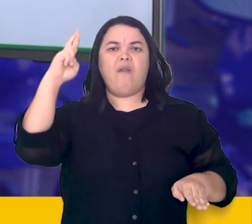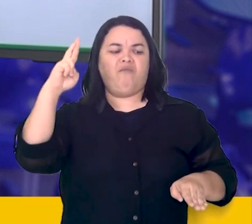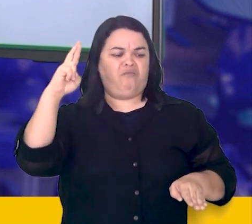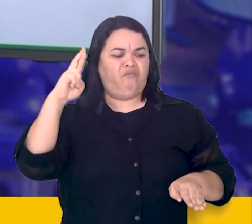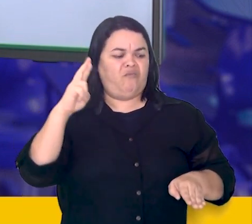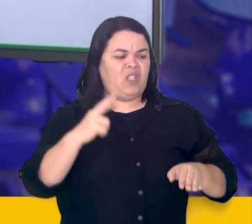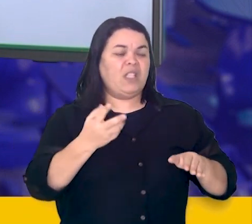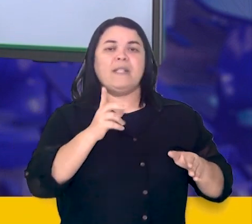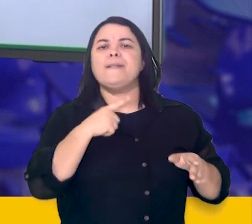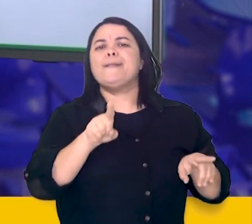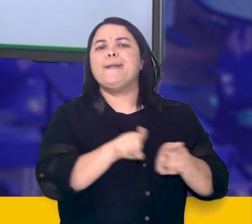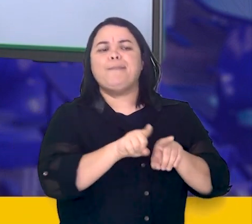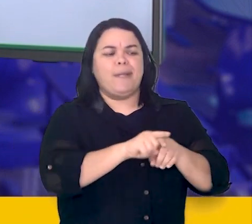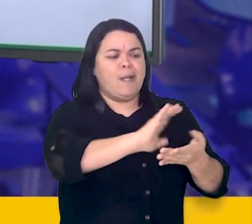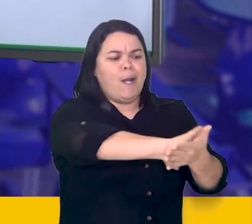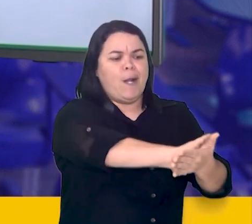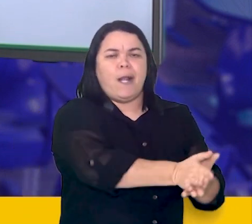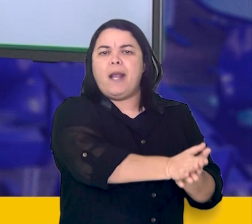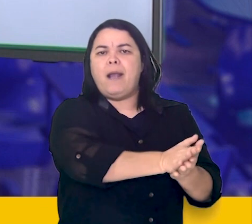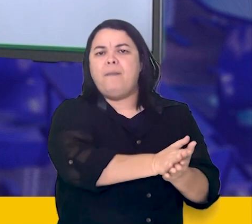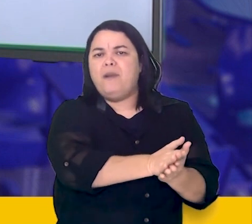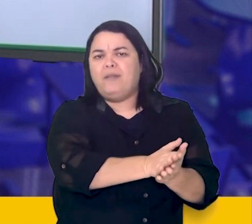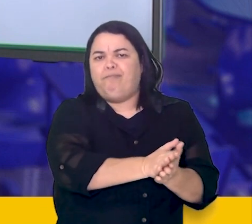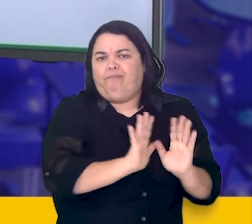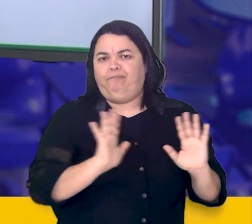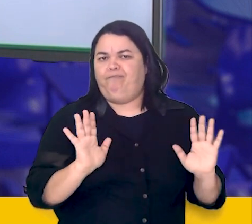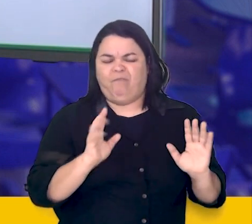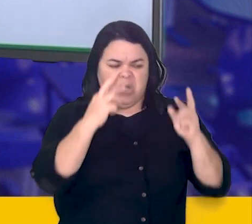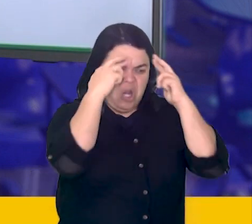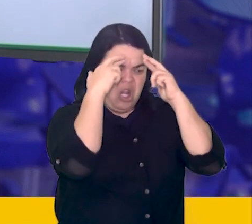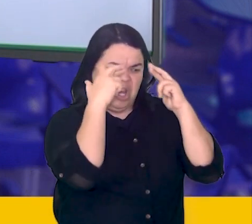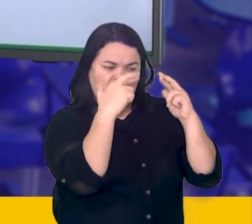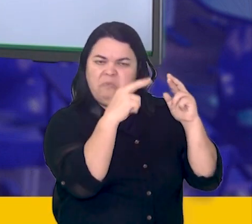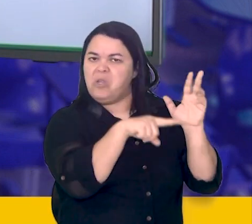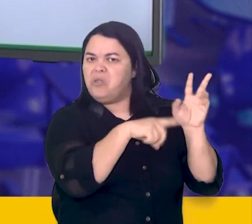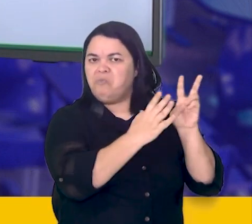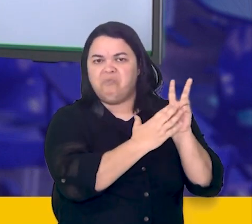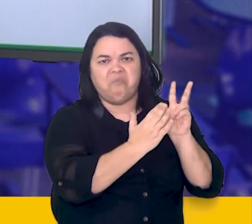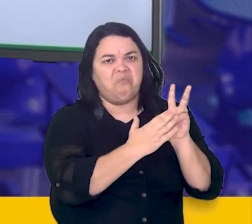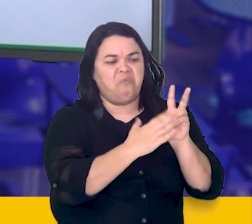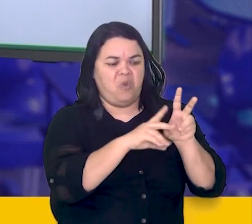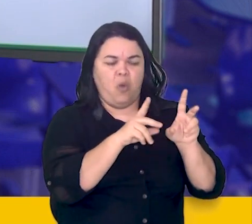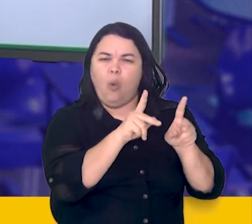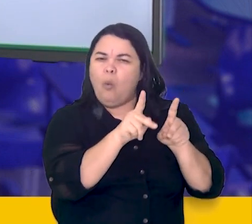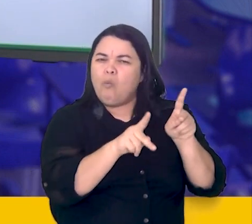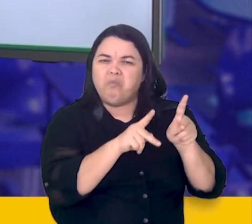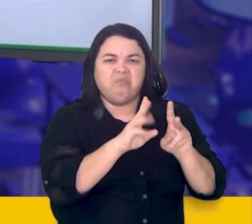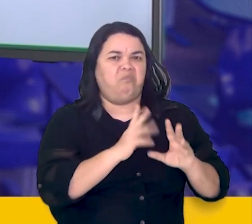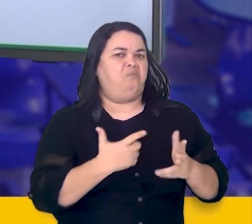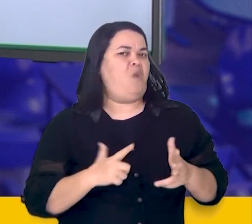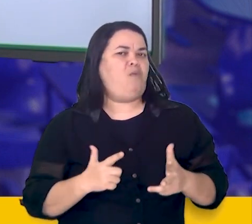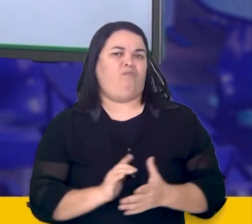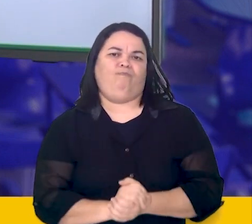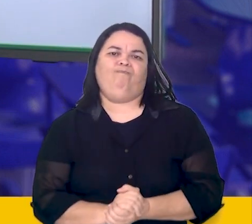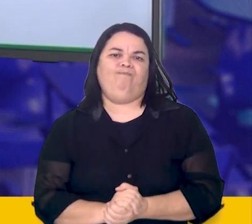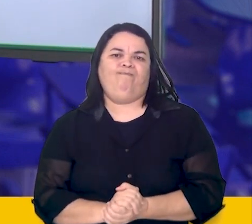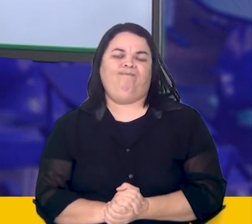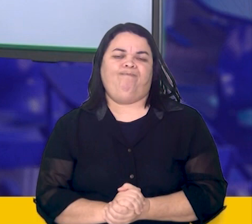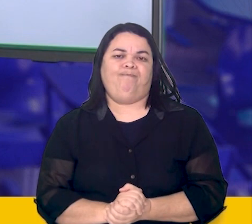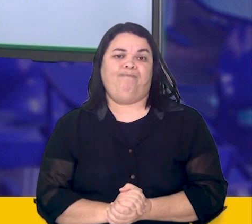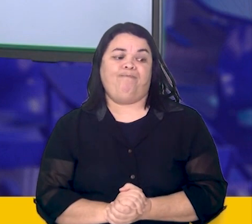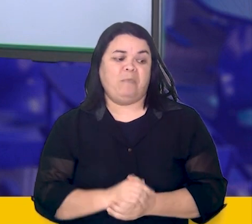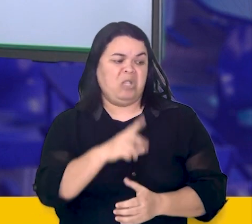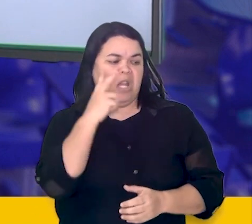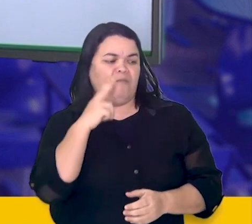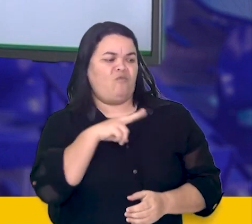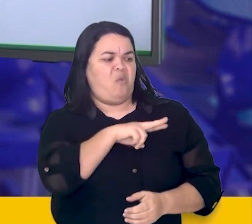até dizimados. Não se tem o respeito pela população indígena e querem achar nessa população